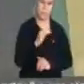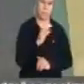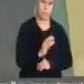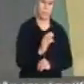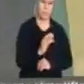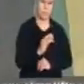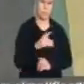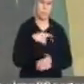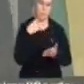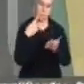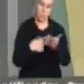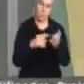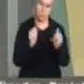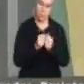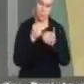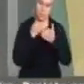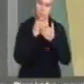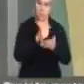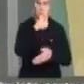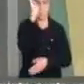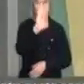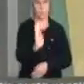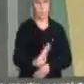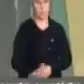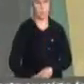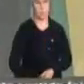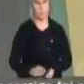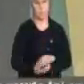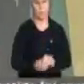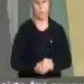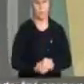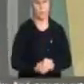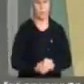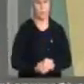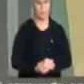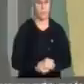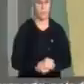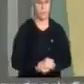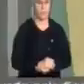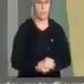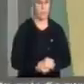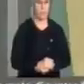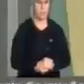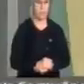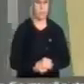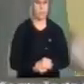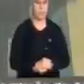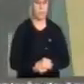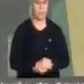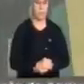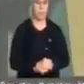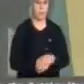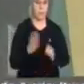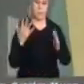tem compromisso com o Brasil, mas pessoal parar essa de é a berrar PEC também. da morte. Abaixa do a faixa, PT. por favor. Viva o Brasil,